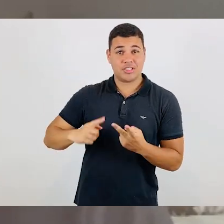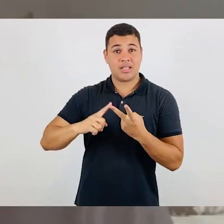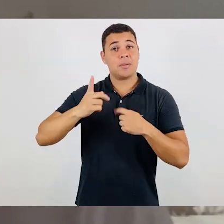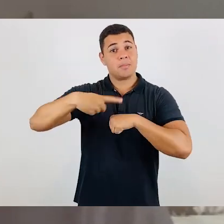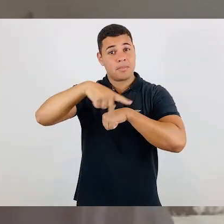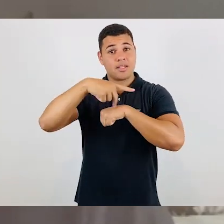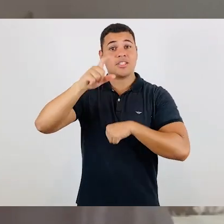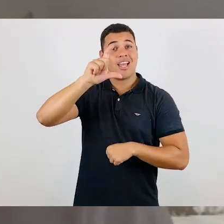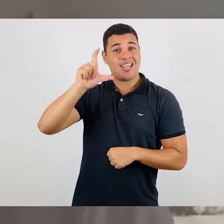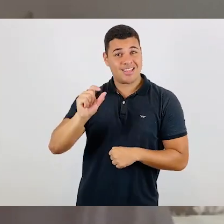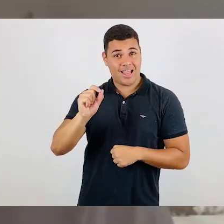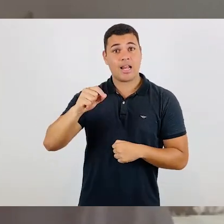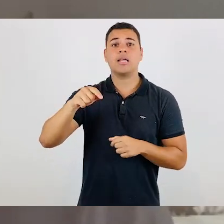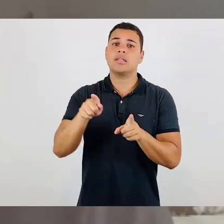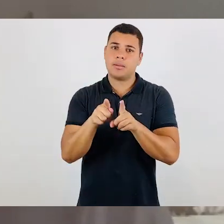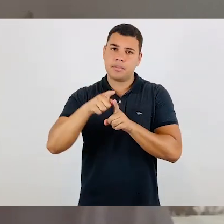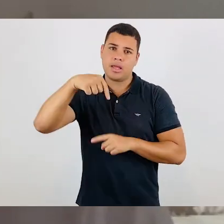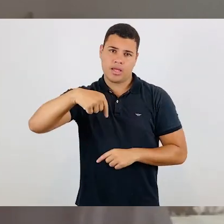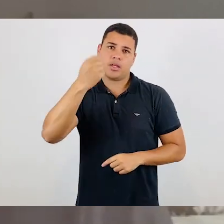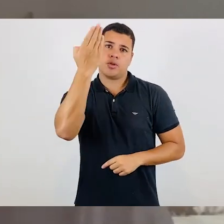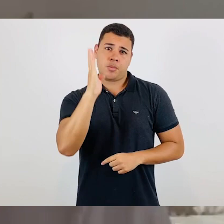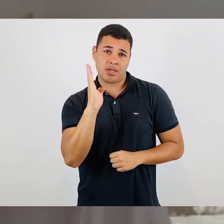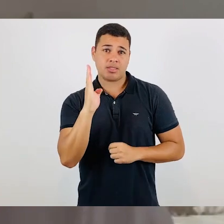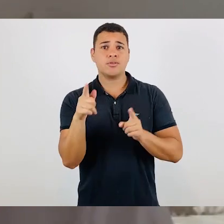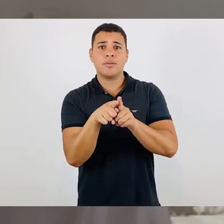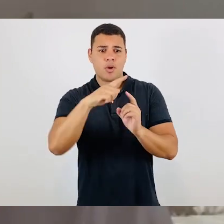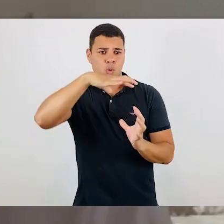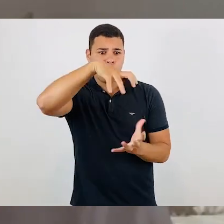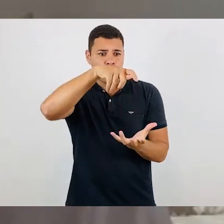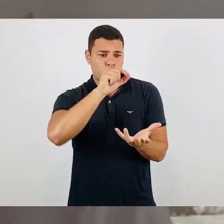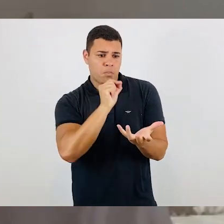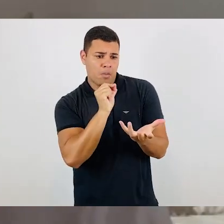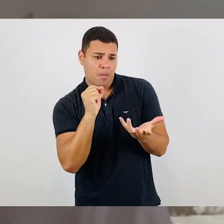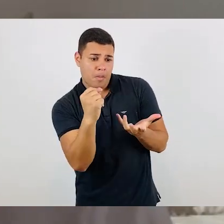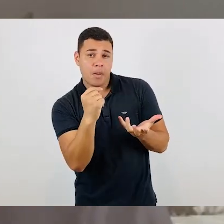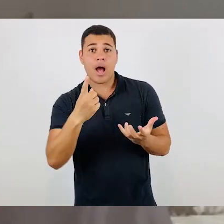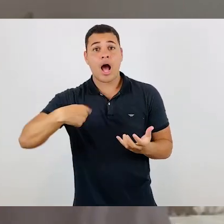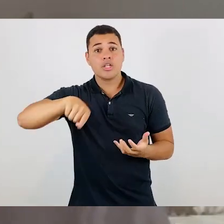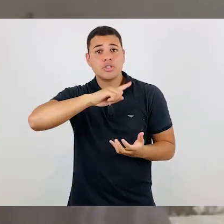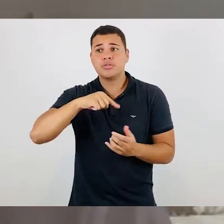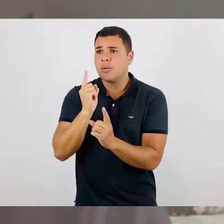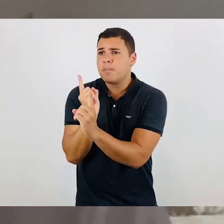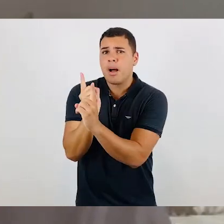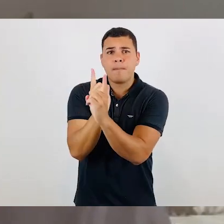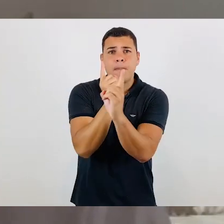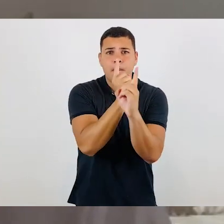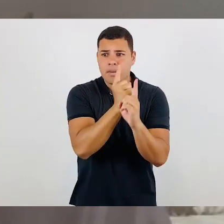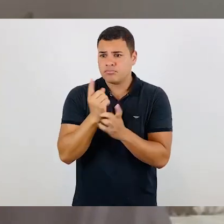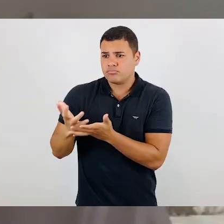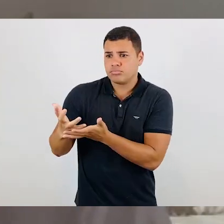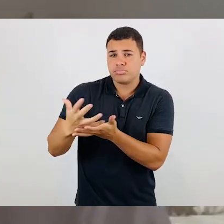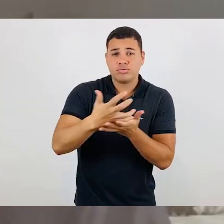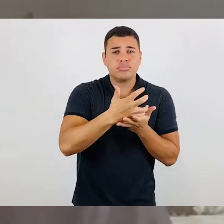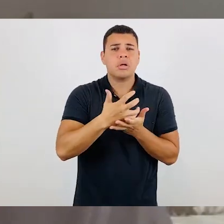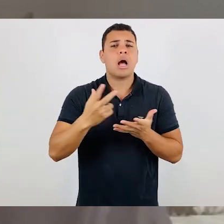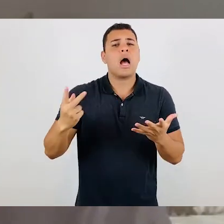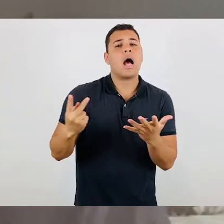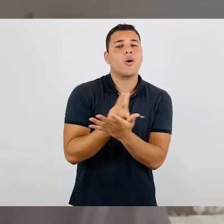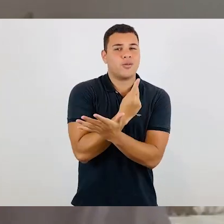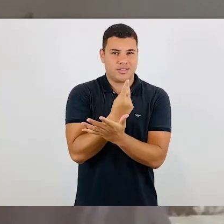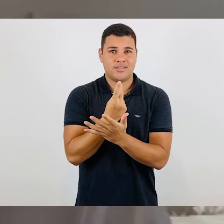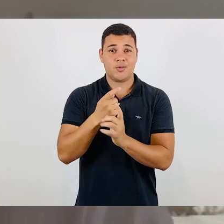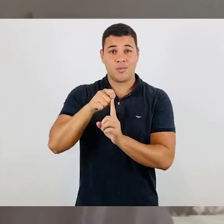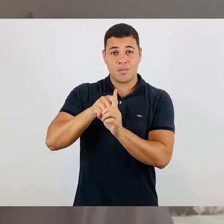Itália, até um estudo aqui do Brasil, estudos do mundo, assim, de um modo geral, que a gente conseguiu analisar no nosso estudo, que foi em outubro do